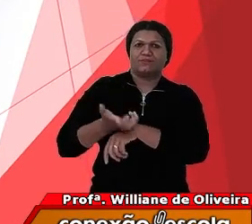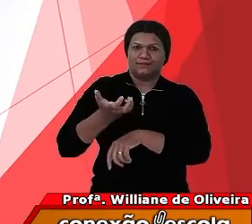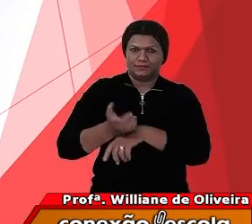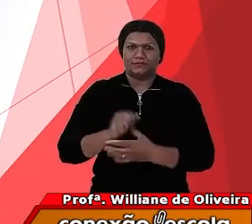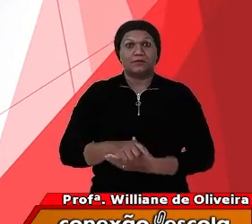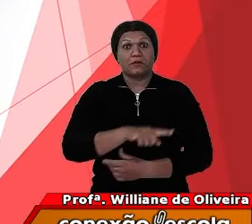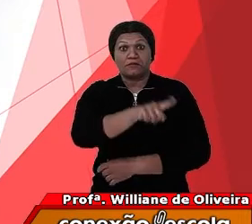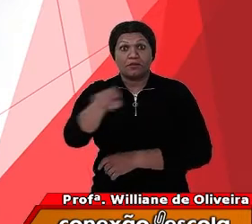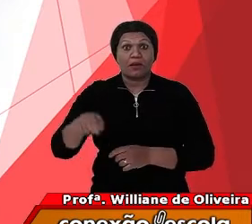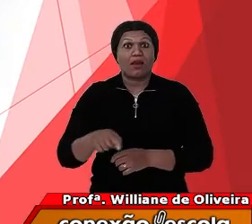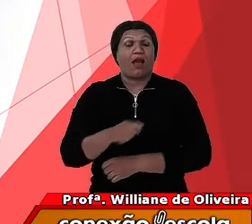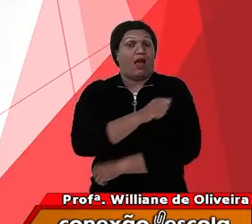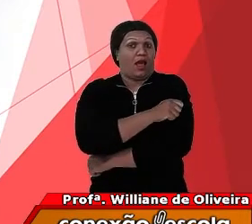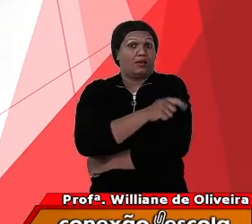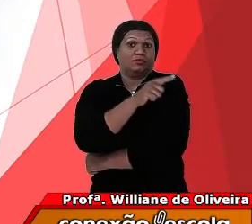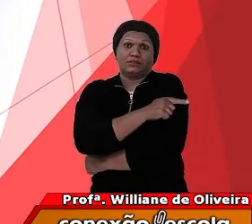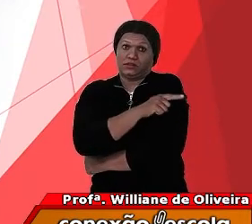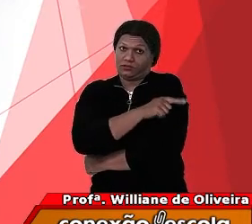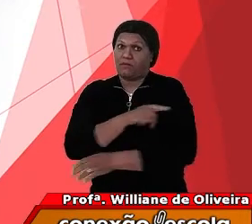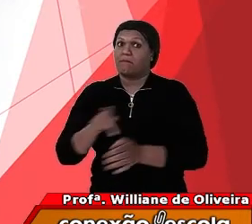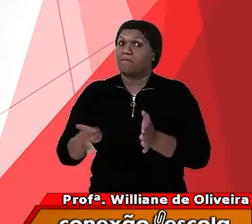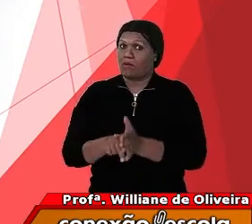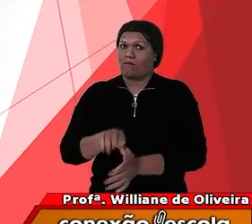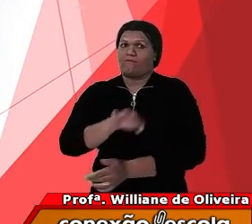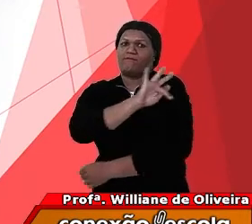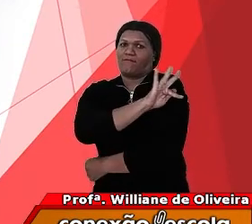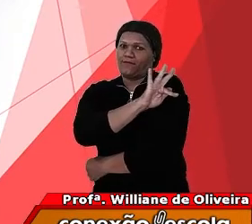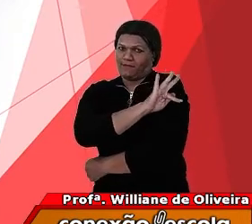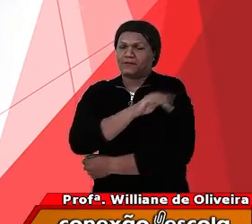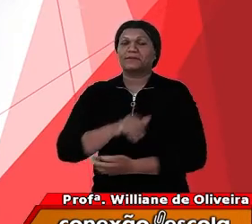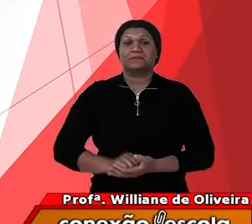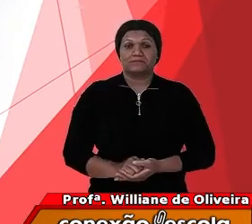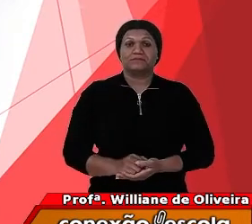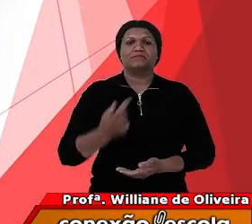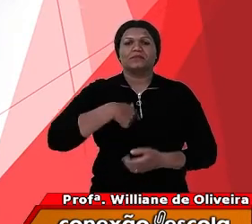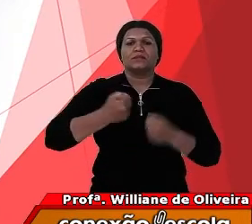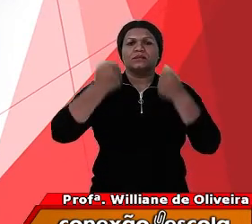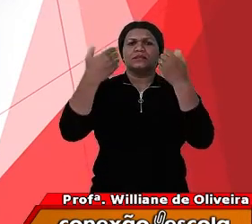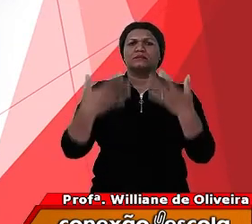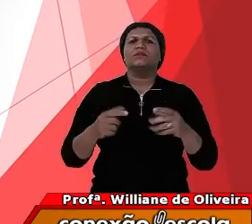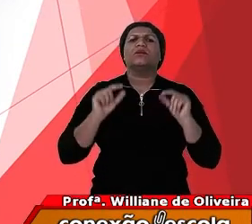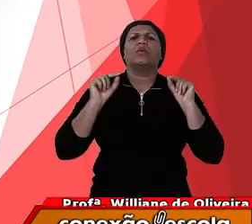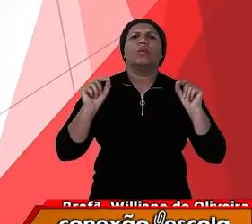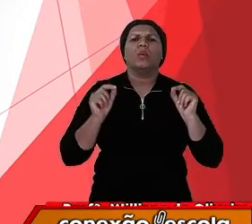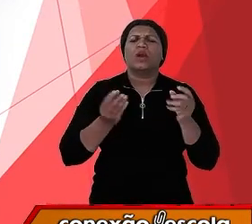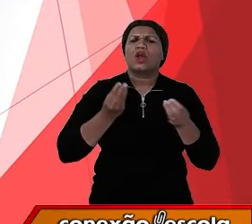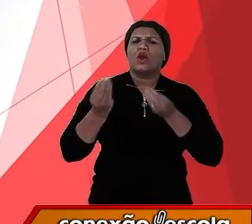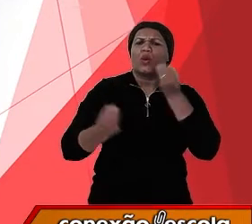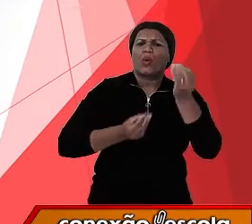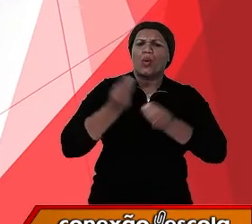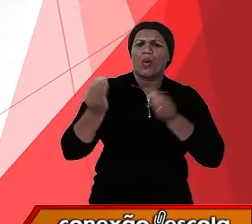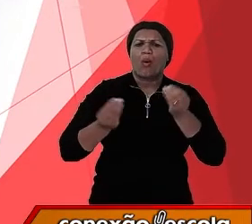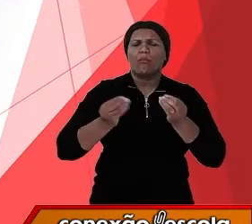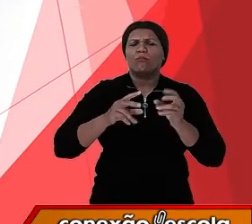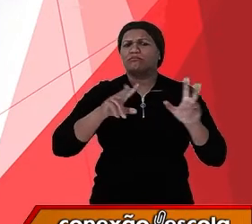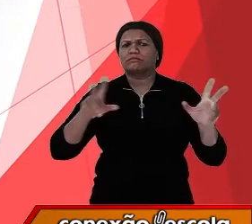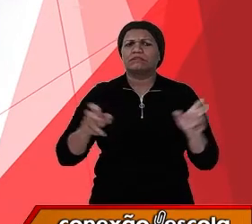você 7º ano do Ensino Fundamental e nós vamos falar sobre os domínios morfoclimáticos